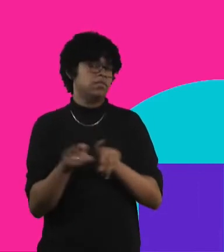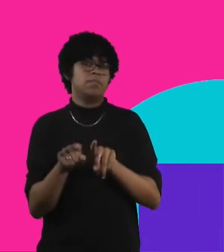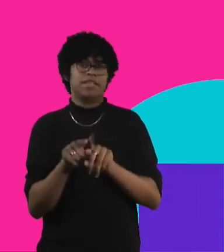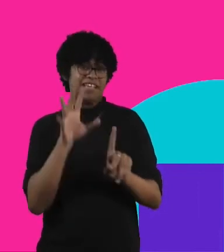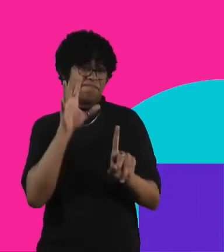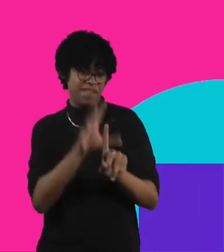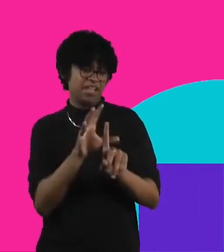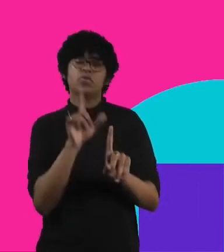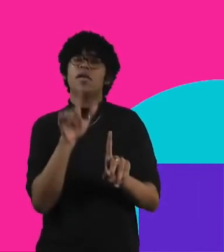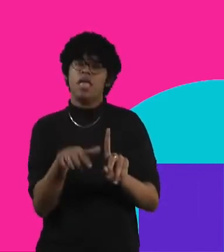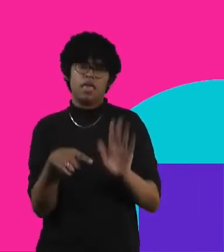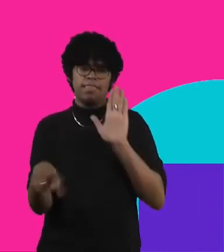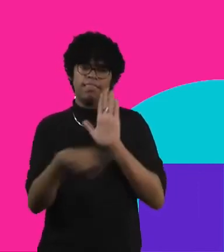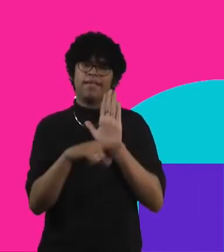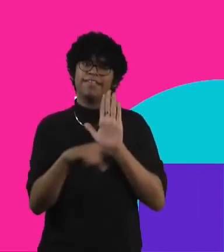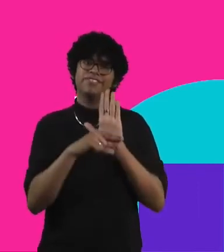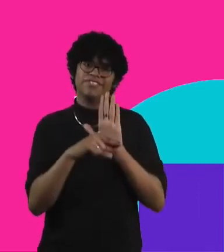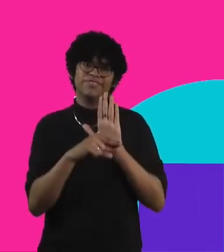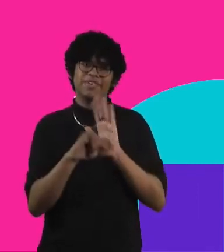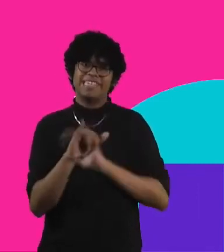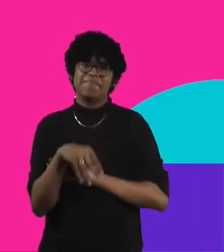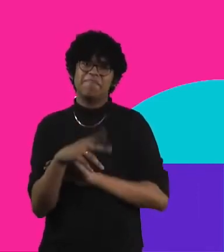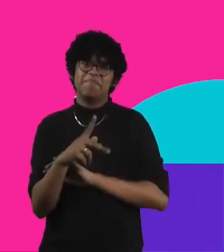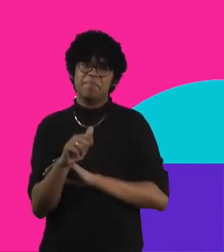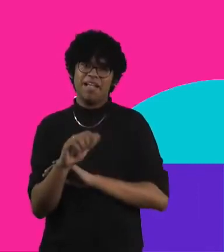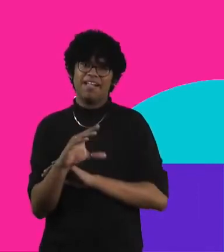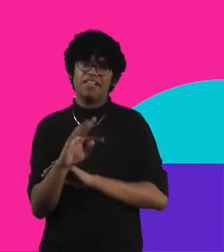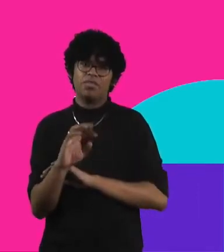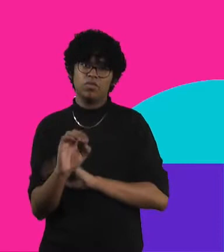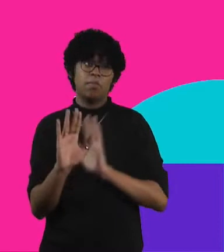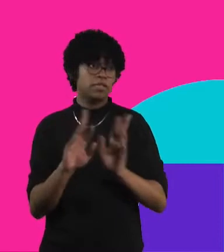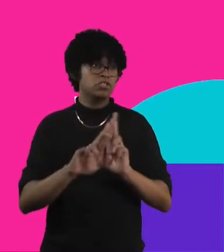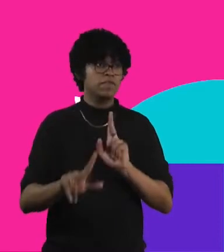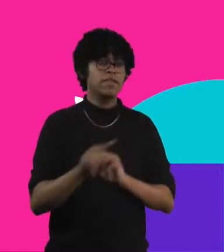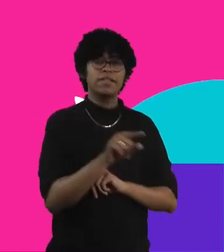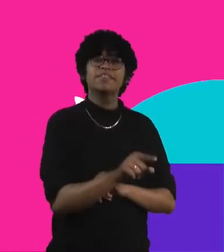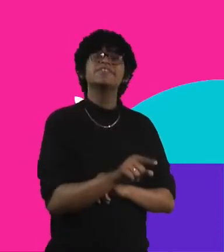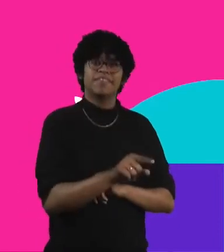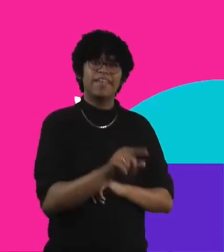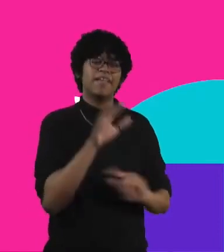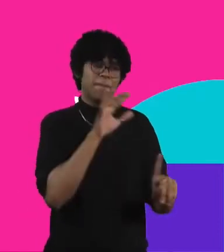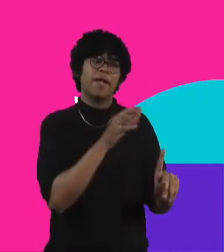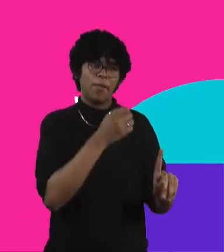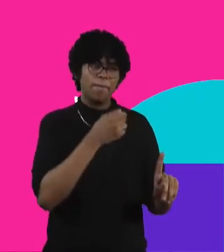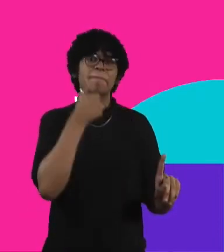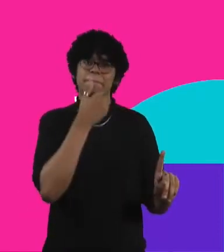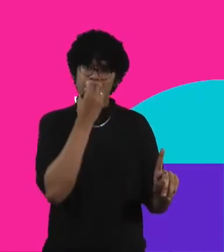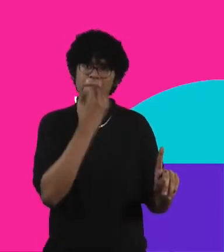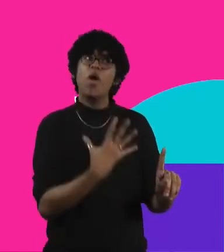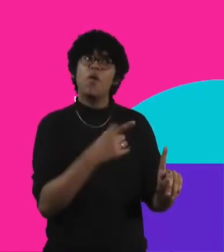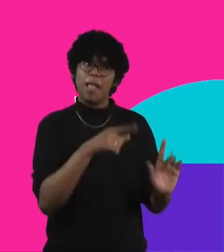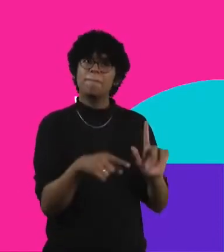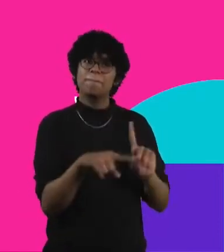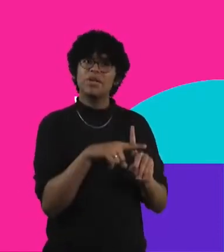impacto, é sempre com uma conotação negativa, diferentemente do nosso campo, que a gente usa para falar da contribuição